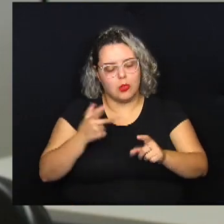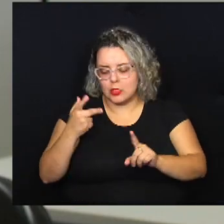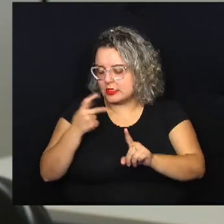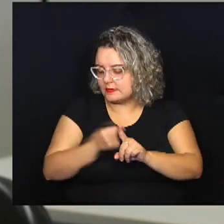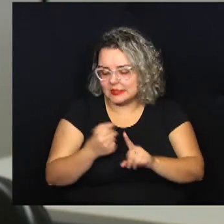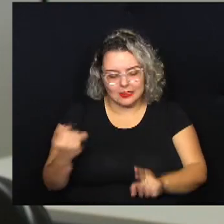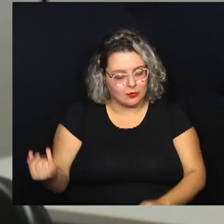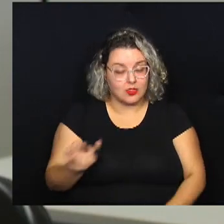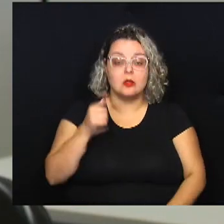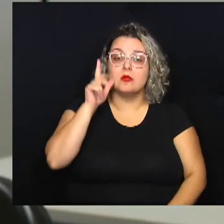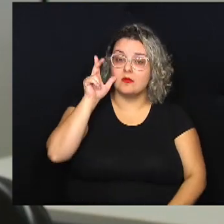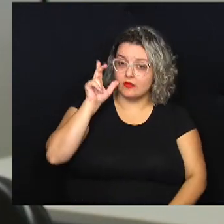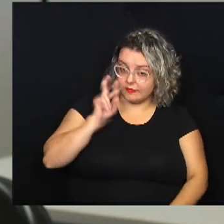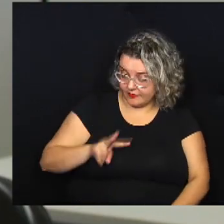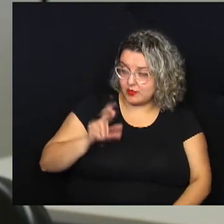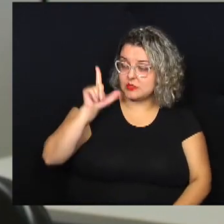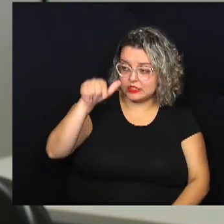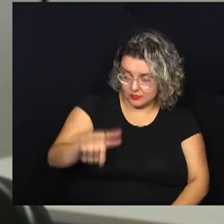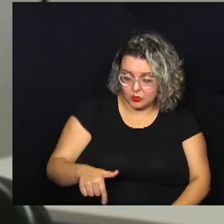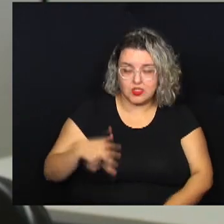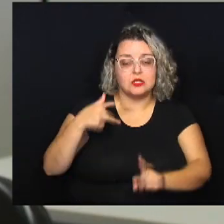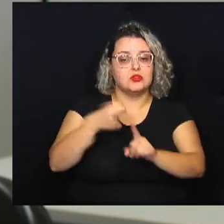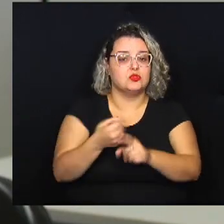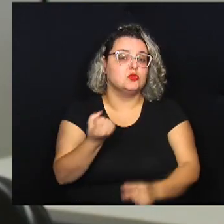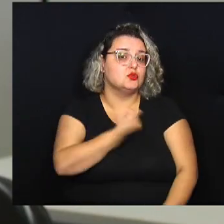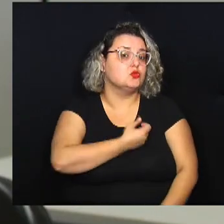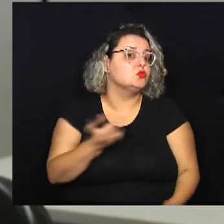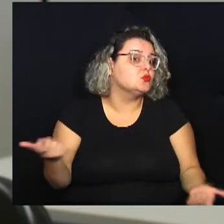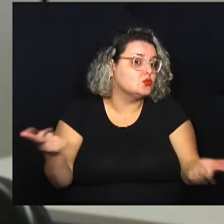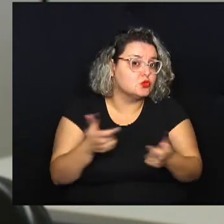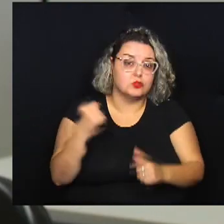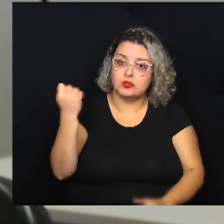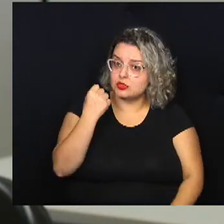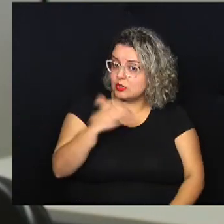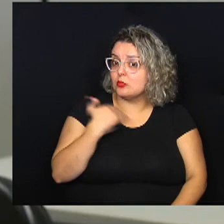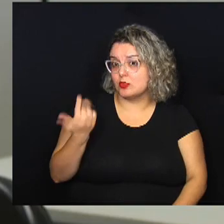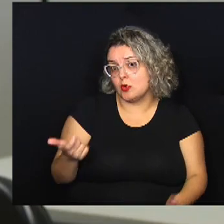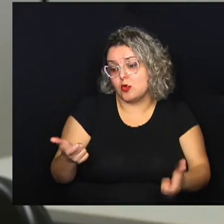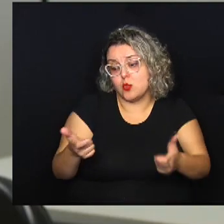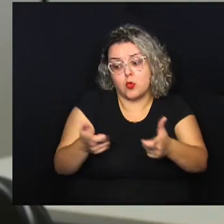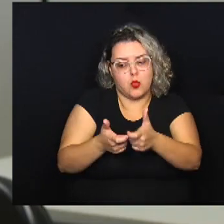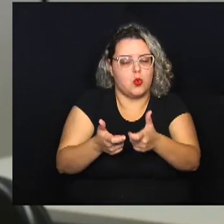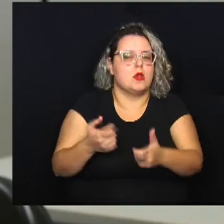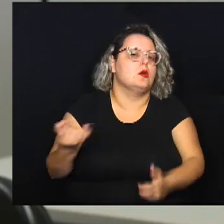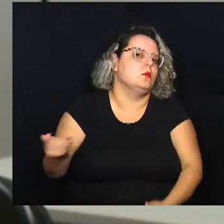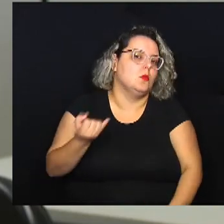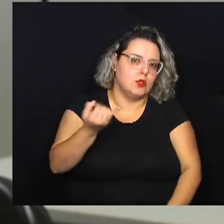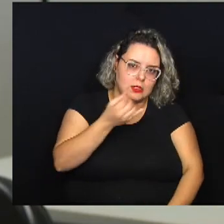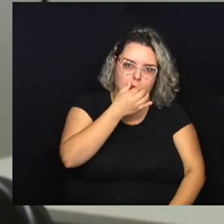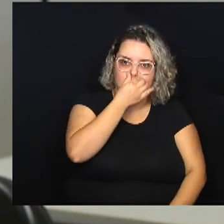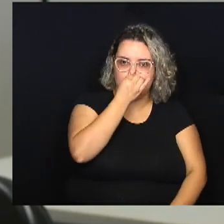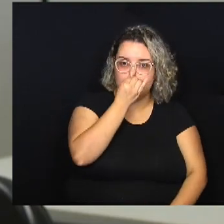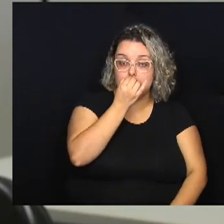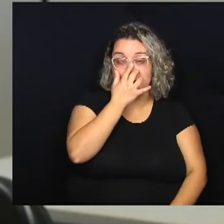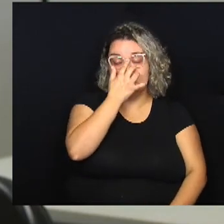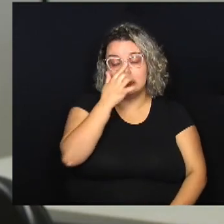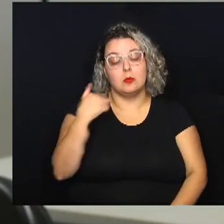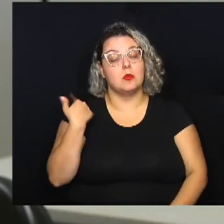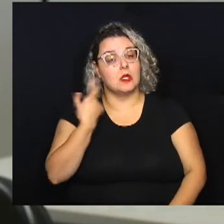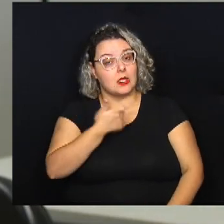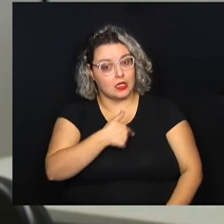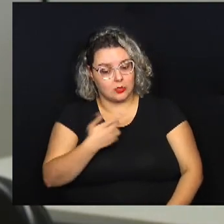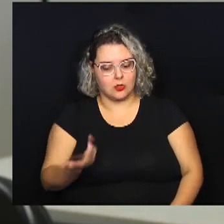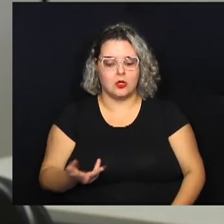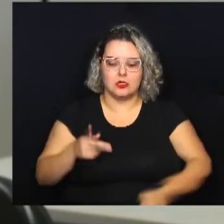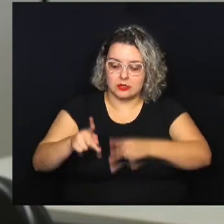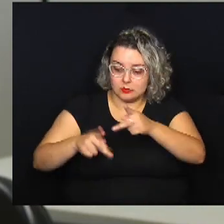que depois da introdução das vacinas, o número de casos graves e óbitos diminuíram significativamente. Então, para essa população aí que